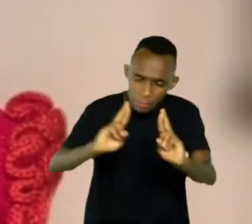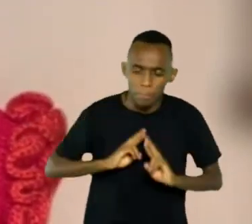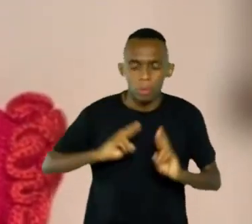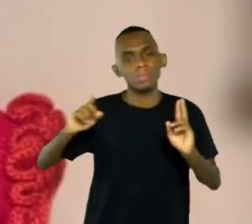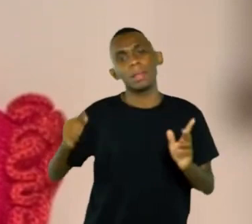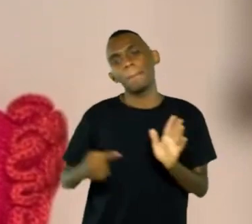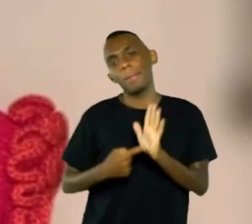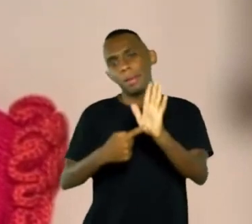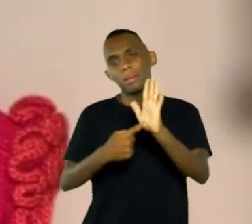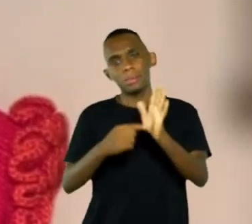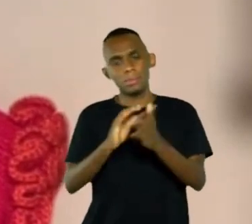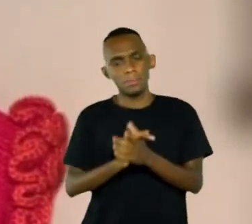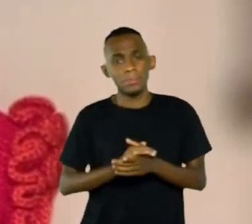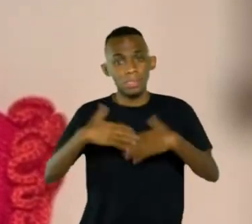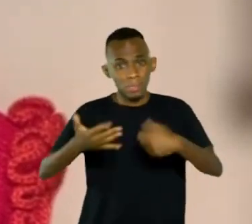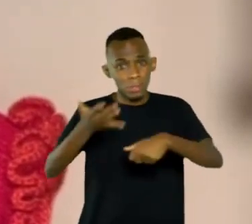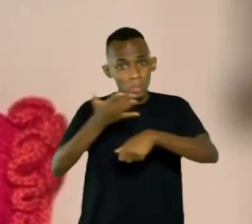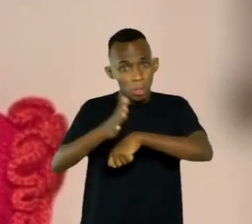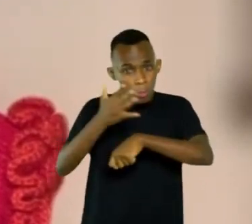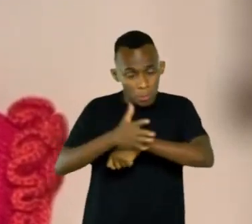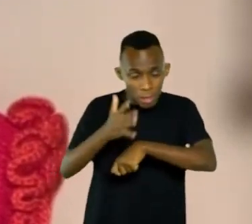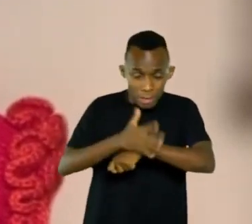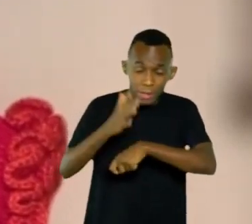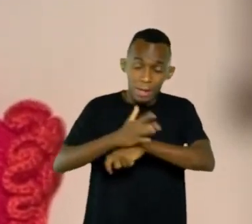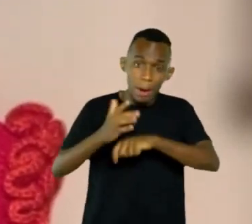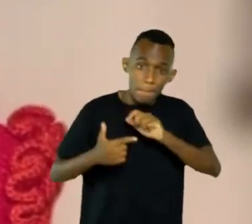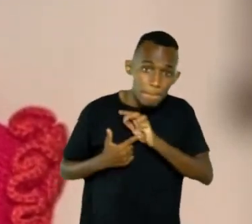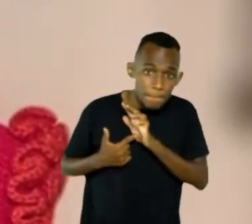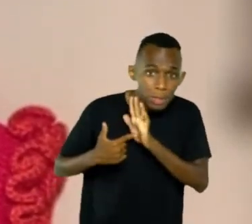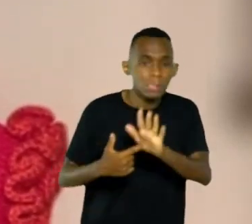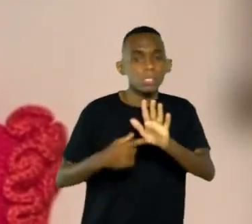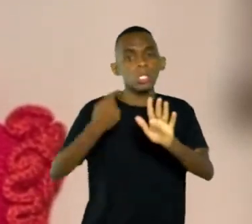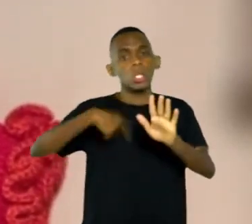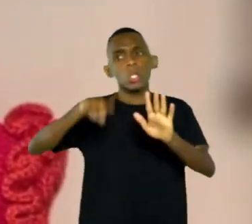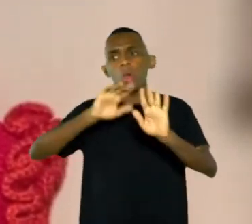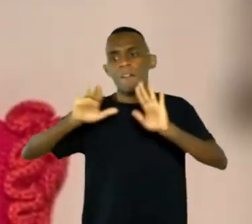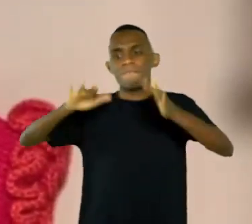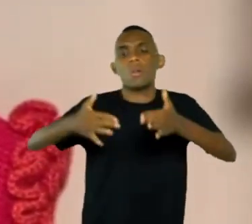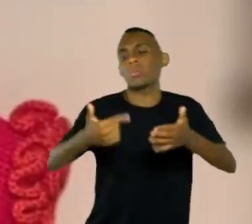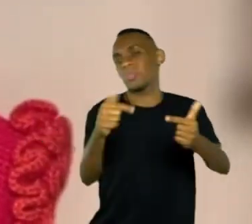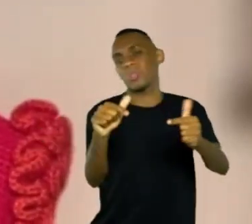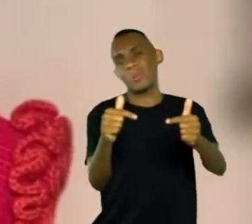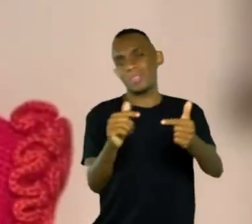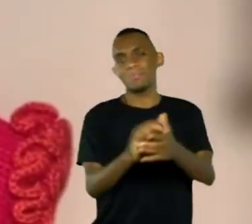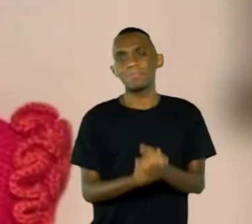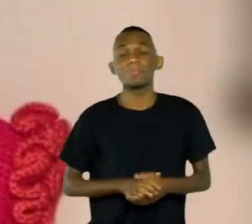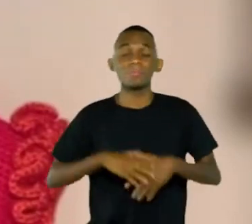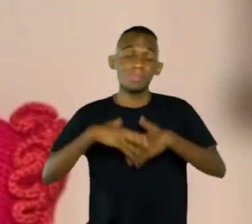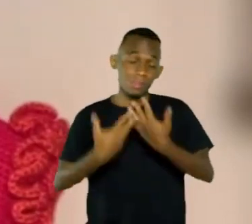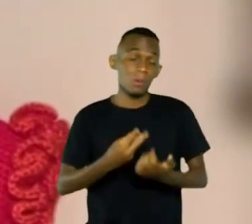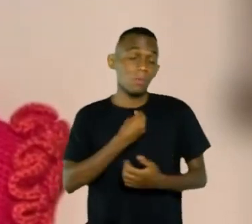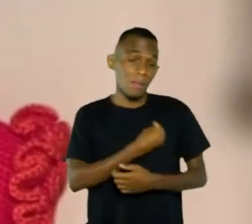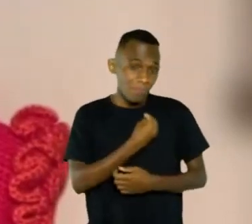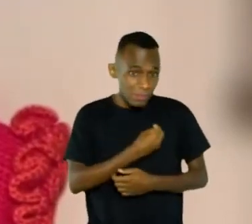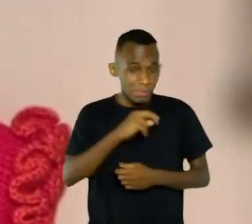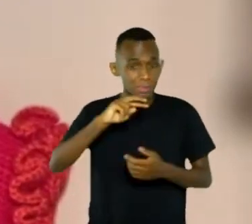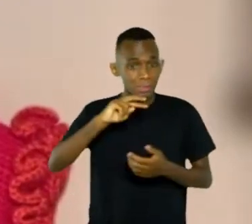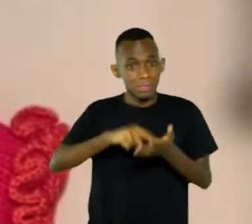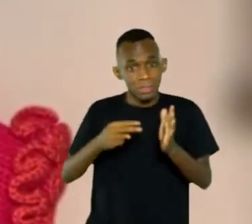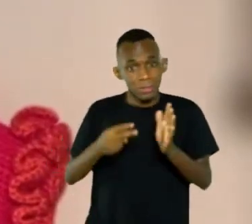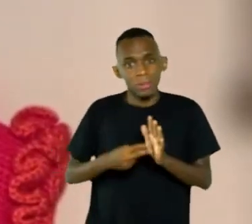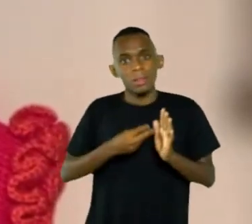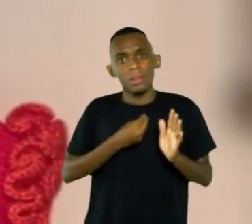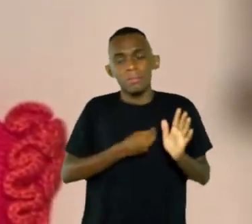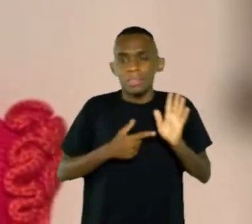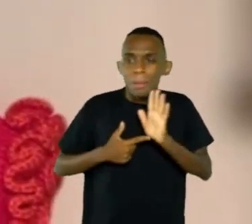maiores insights costumam surgir justamente quando tiramos o foco do assunto. É a vida mostrando seu apreço pelo